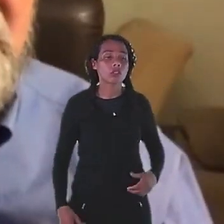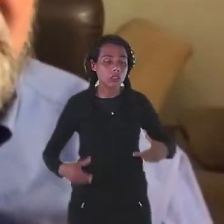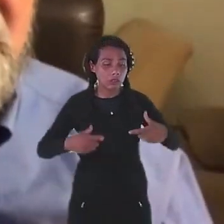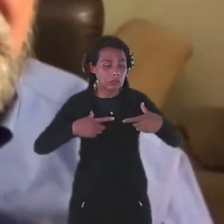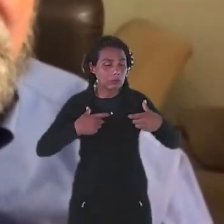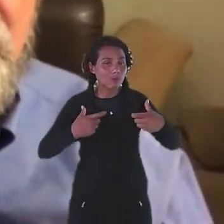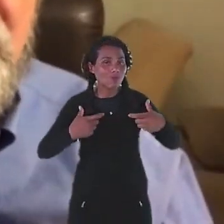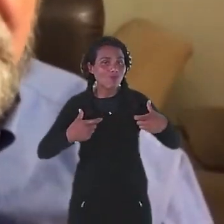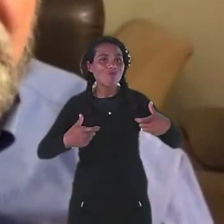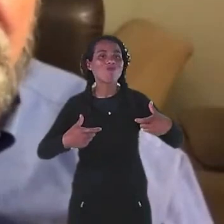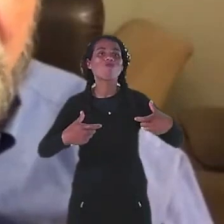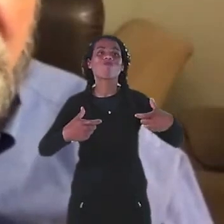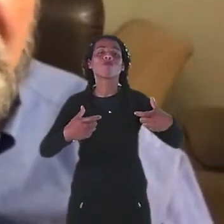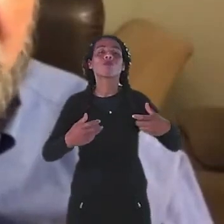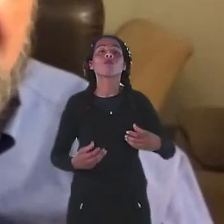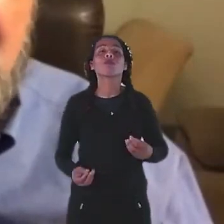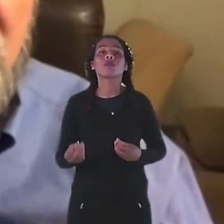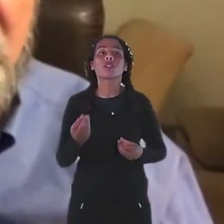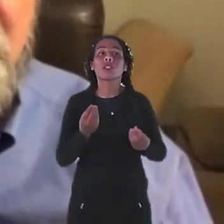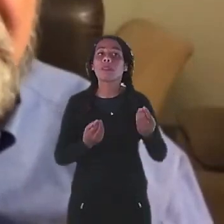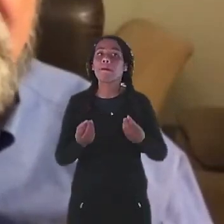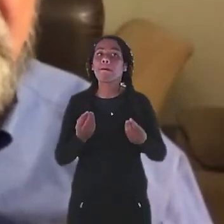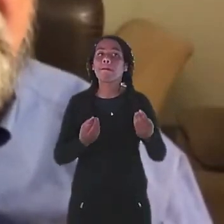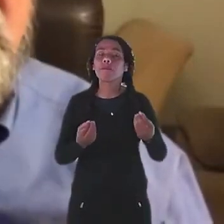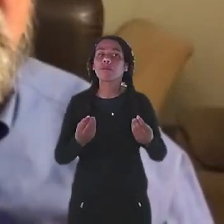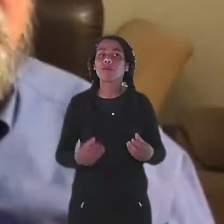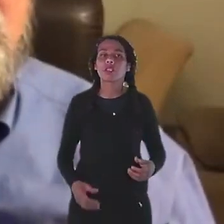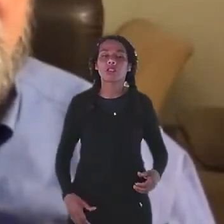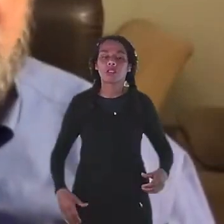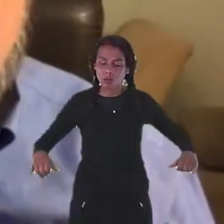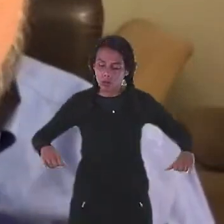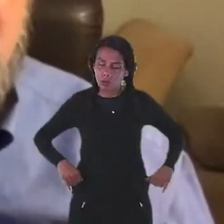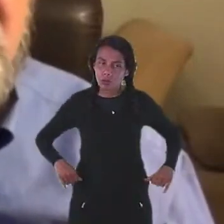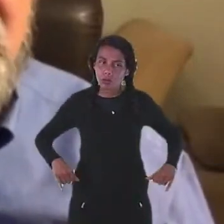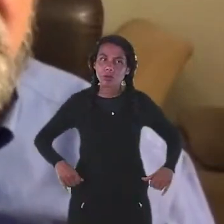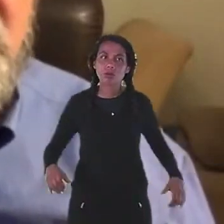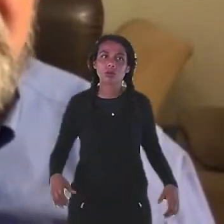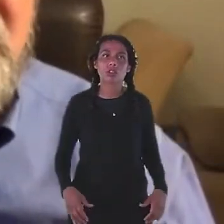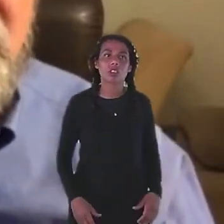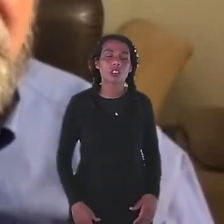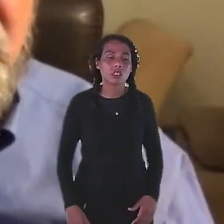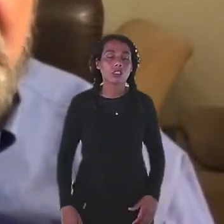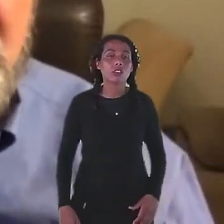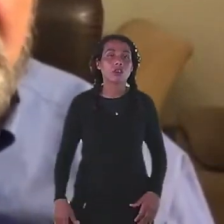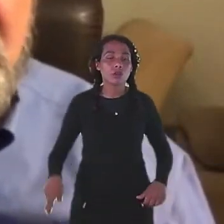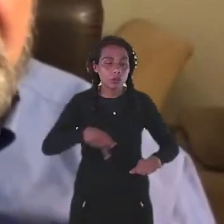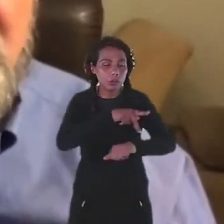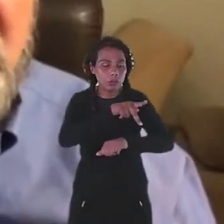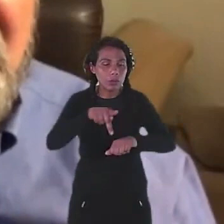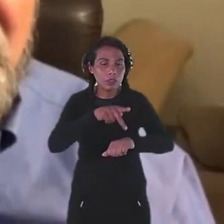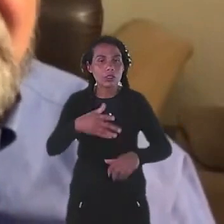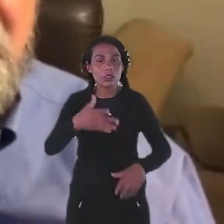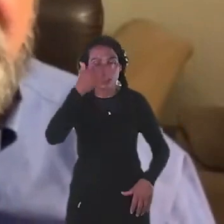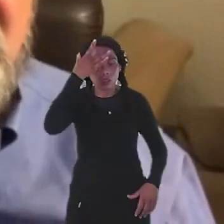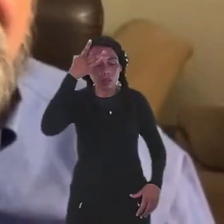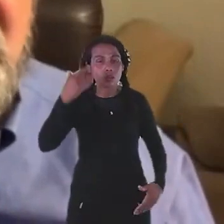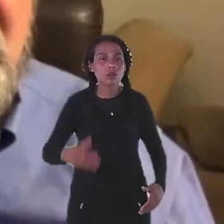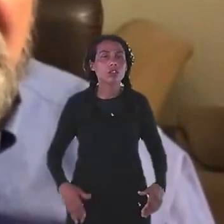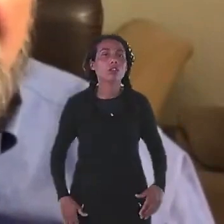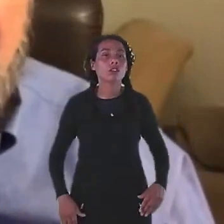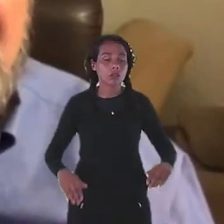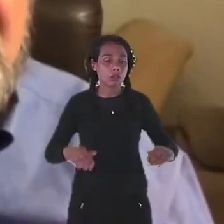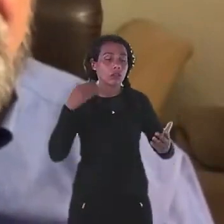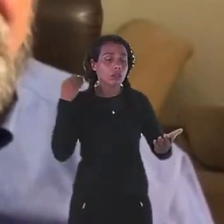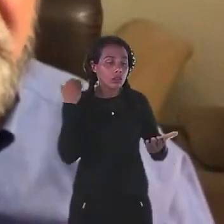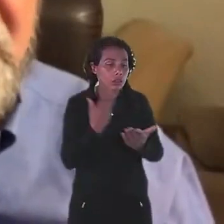melhores oportunidades de estudo, de educação, de emprego dos colonizadores britânicos, e e passaram a ser parte